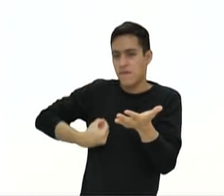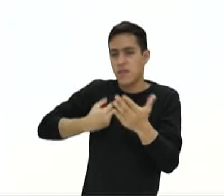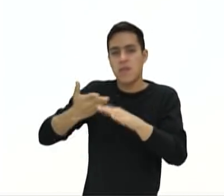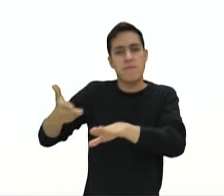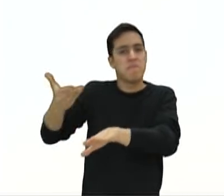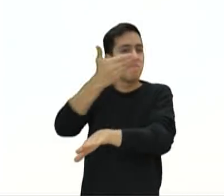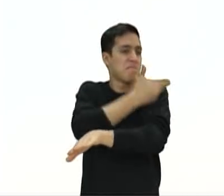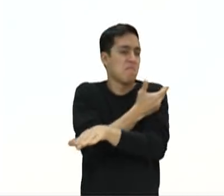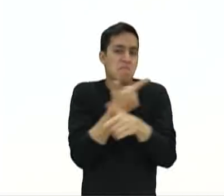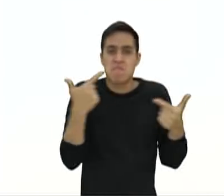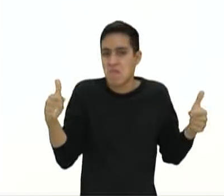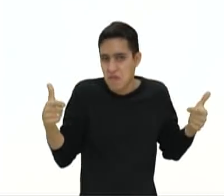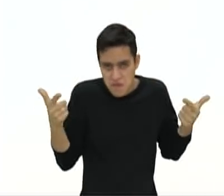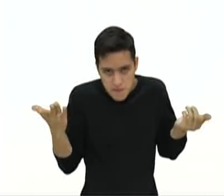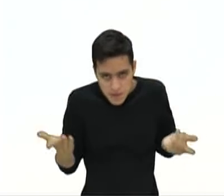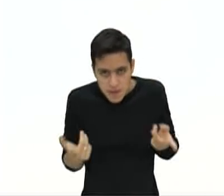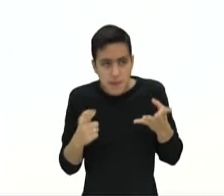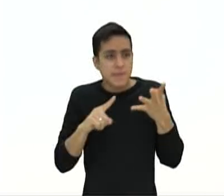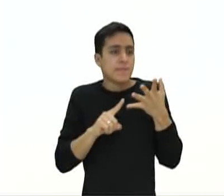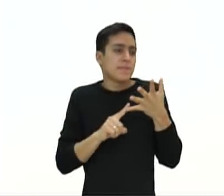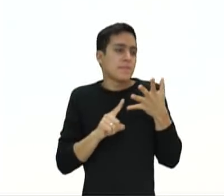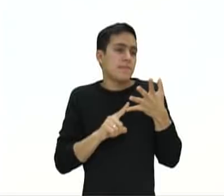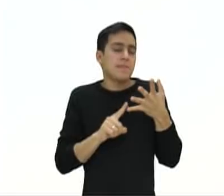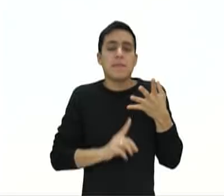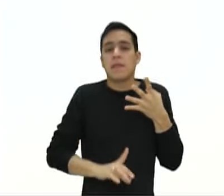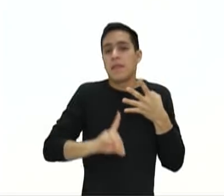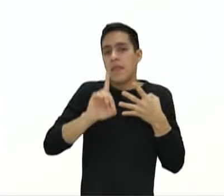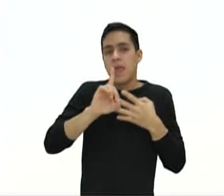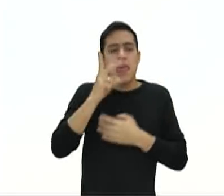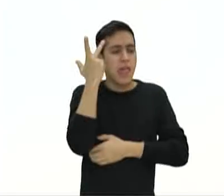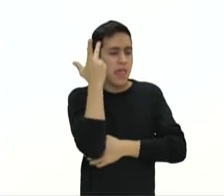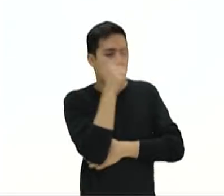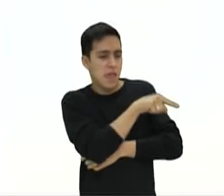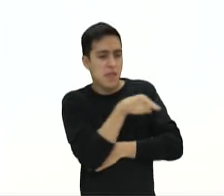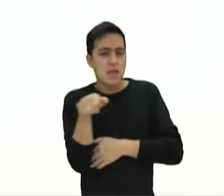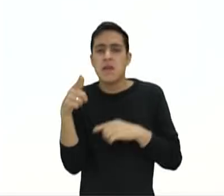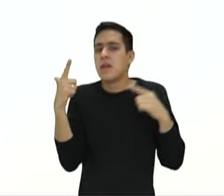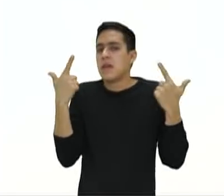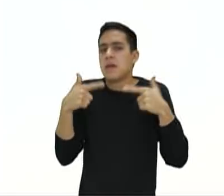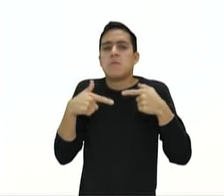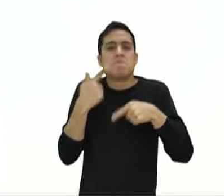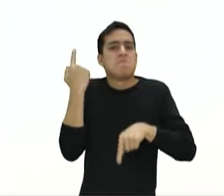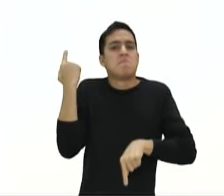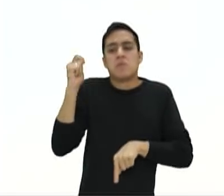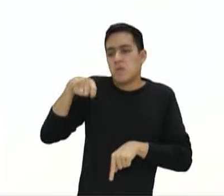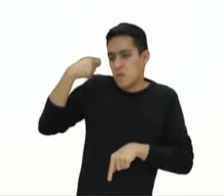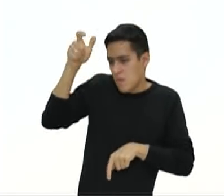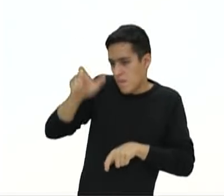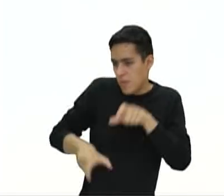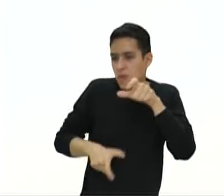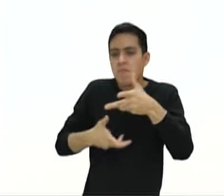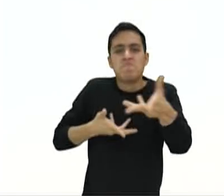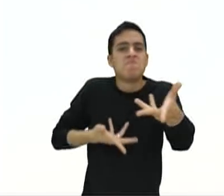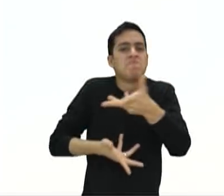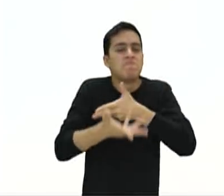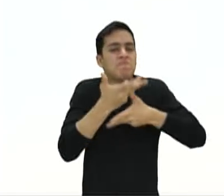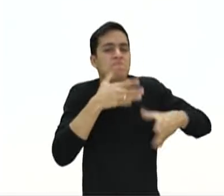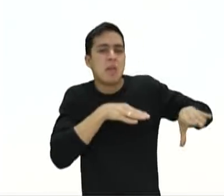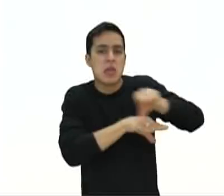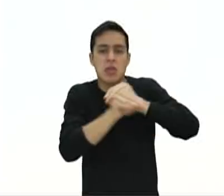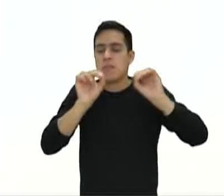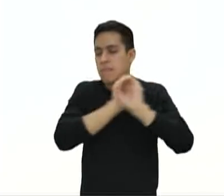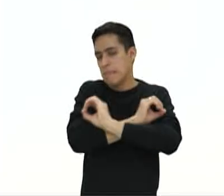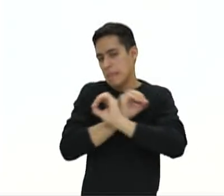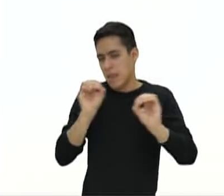geológicas antigas. E letra D, natural, sem relação com as práticas sociais. Vamos ver